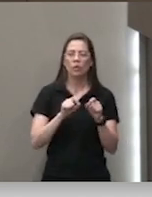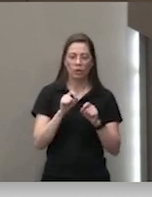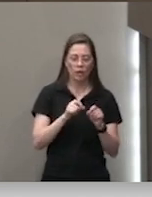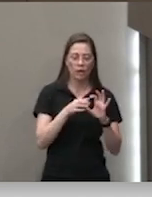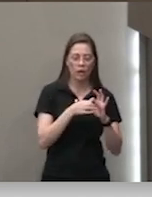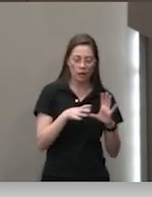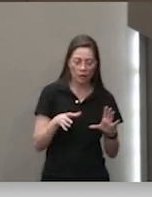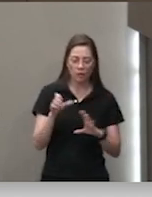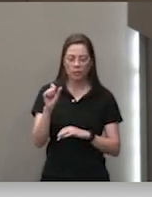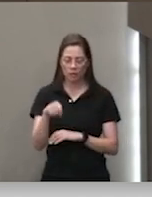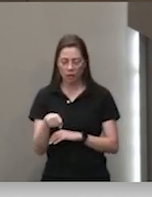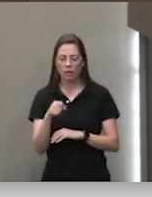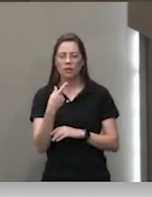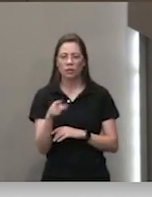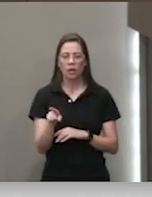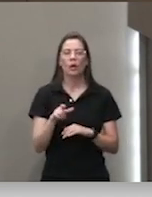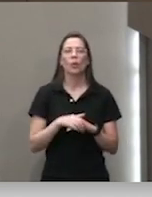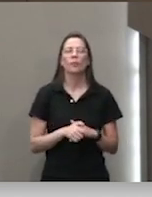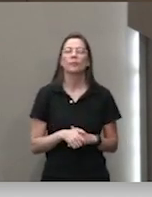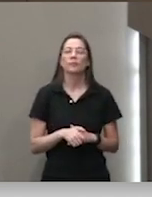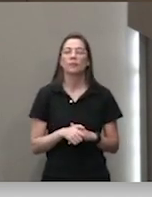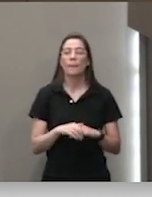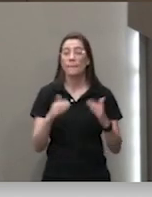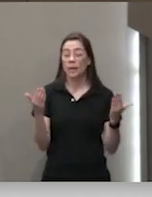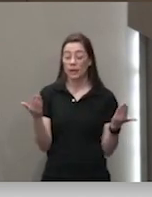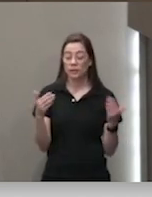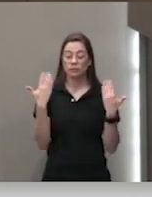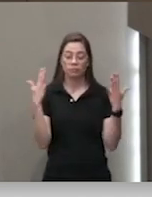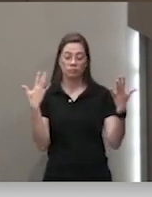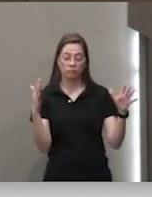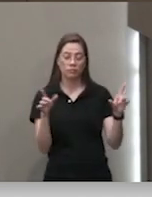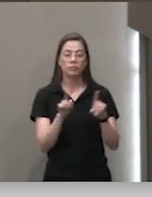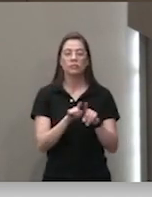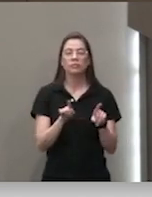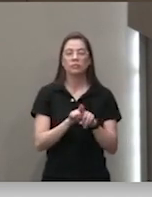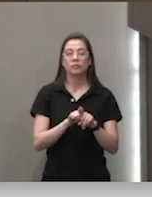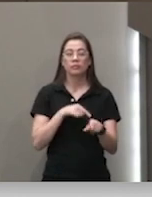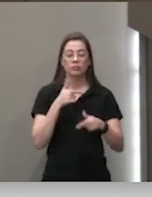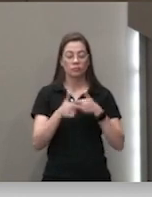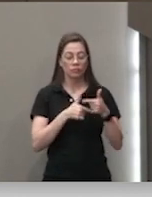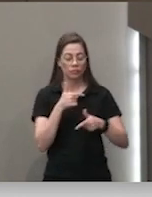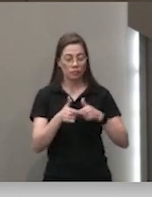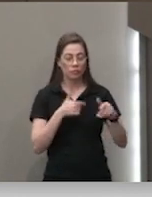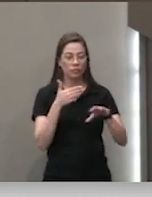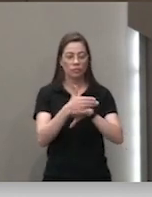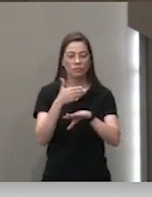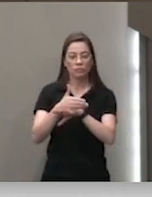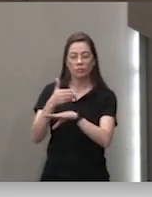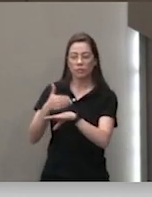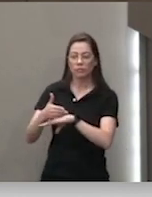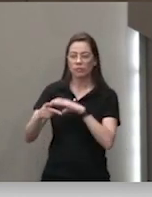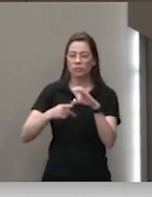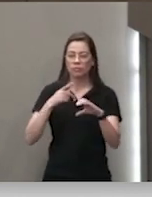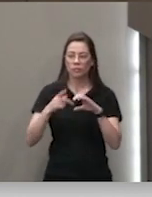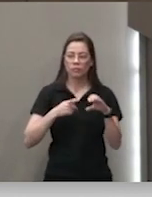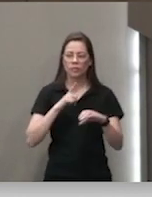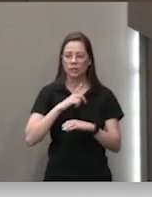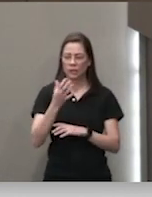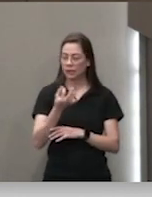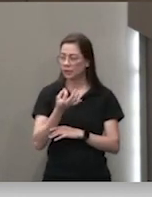né? Sempre cumprindo os acordos aqui. Então, quero te parabenizar pelo tempo que tu passou aqui pela Câmara e, com